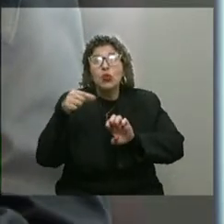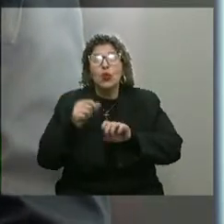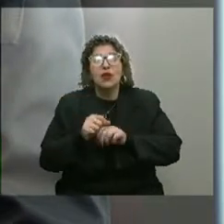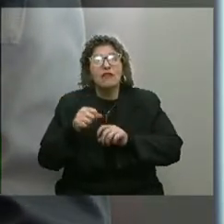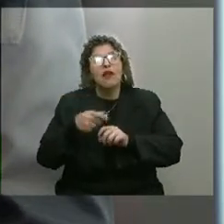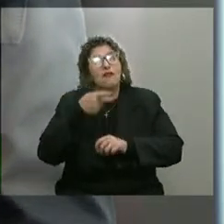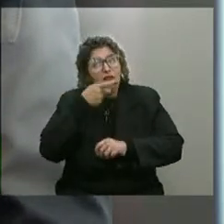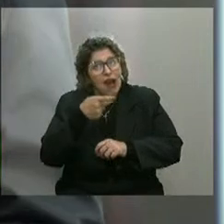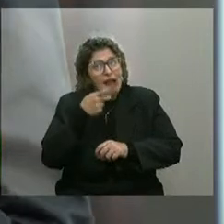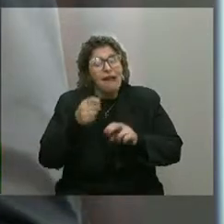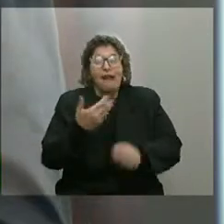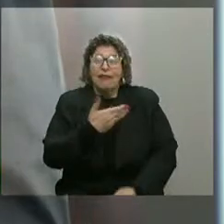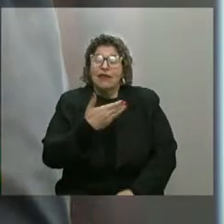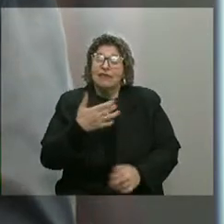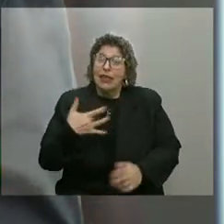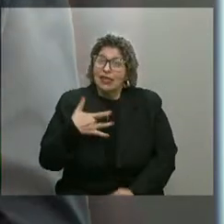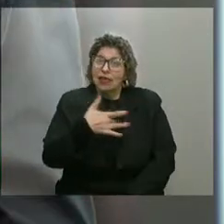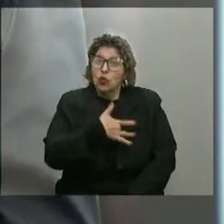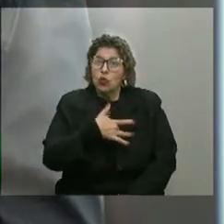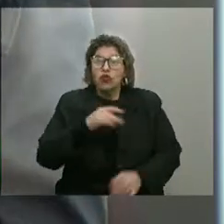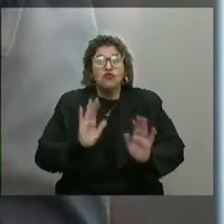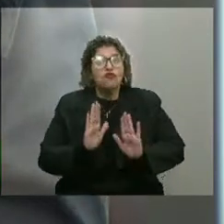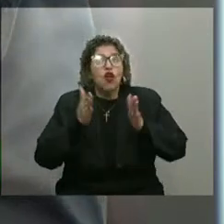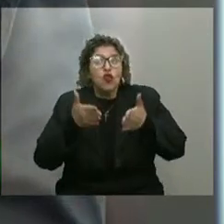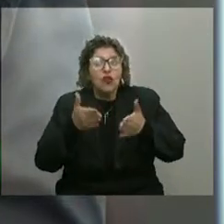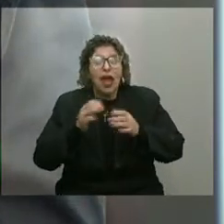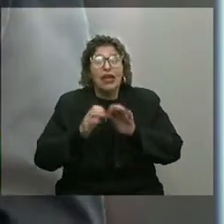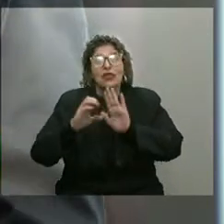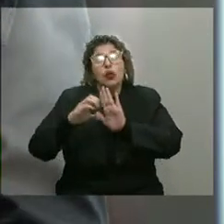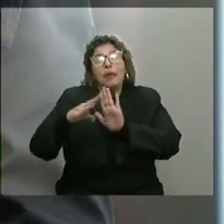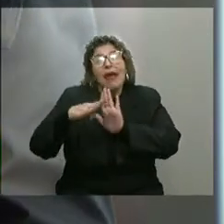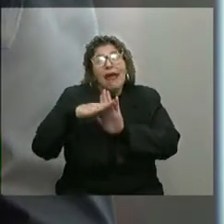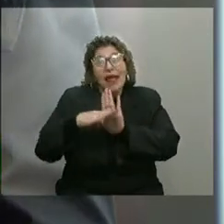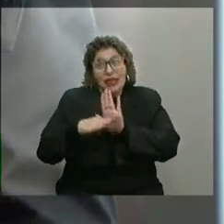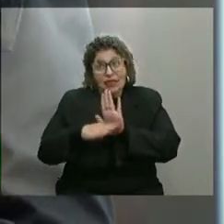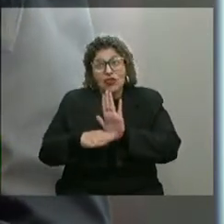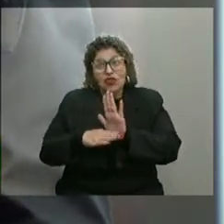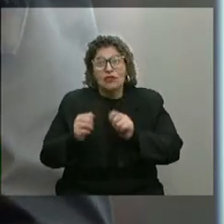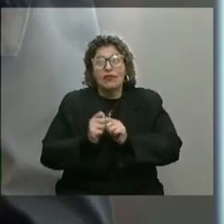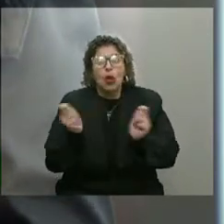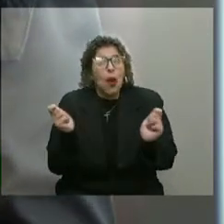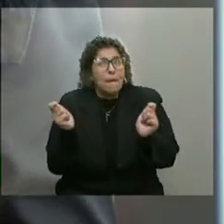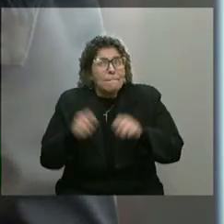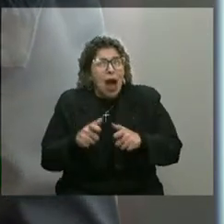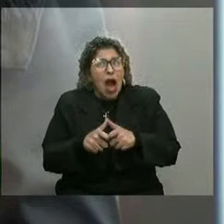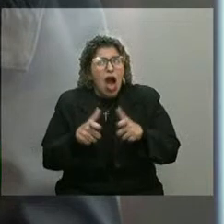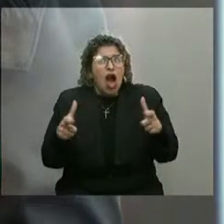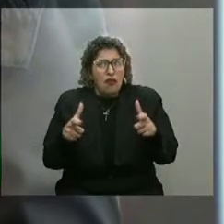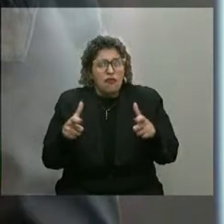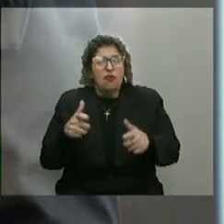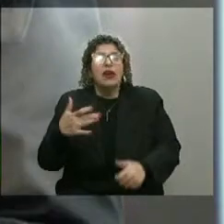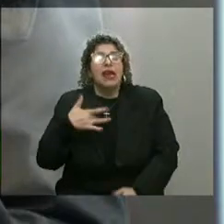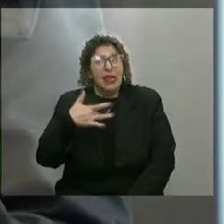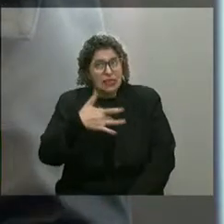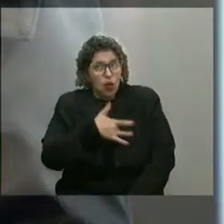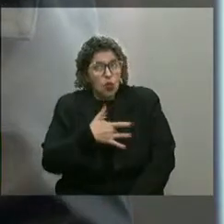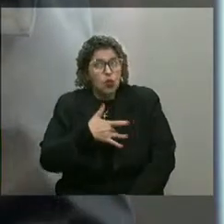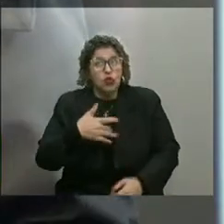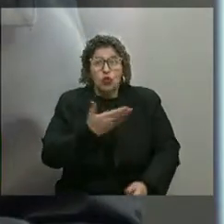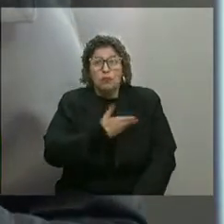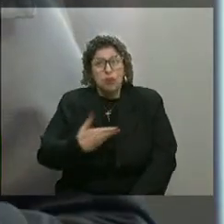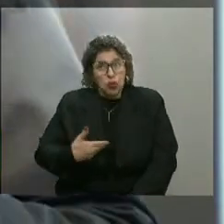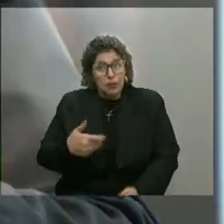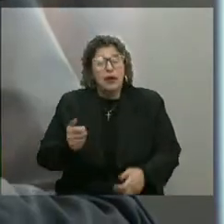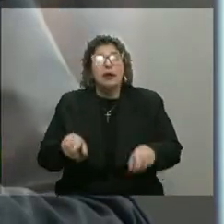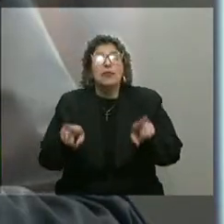vão falar da saúde em relação às medidas restritivas. Quanto maior for a capacidade da saúde pública, maior